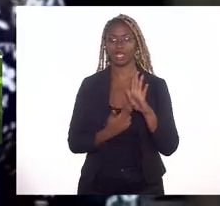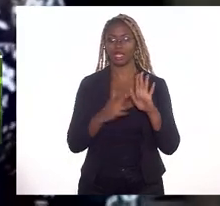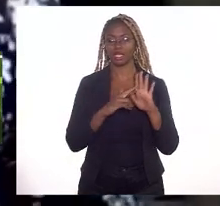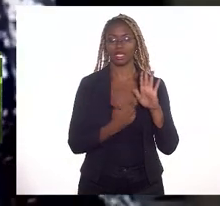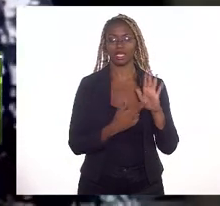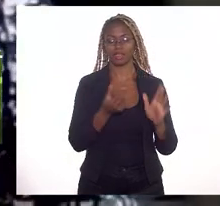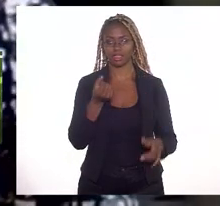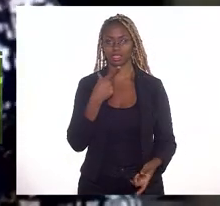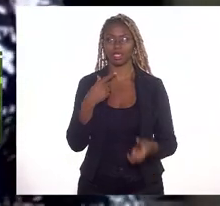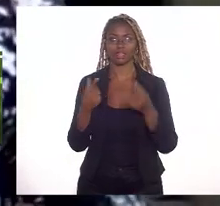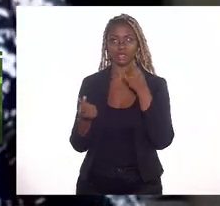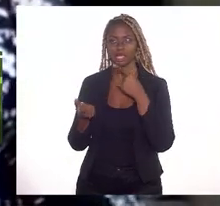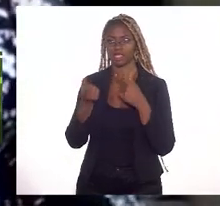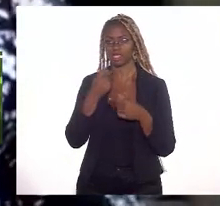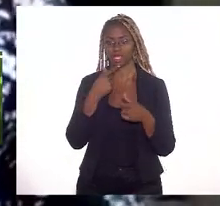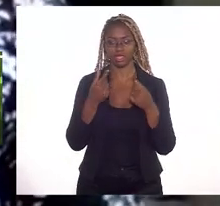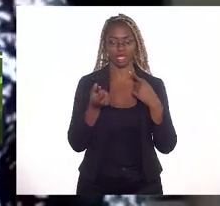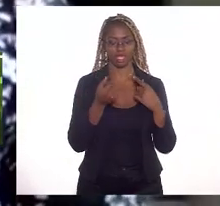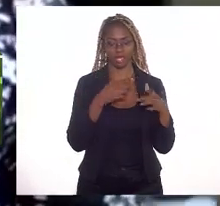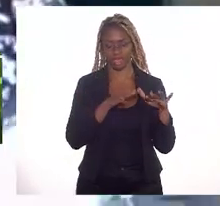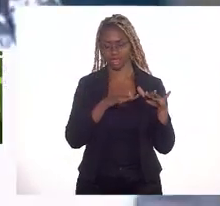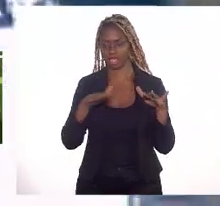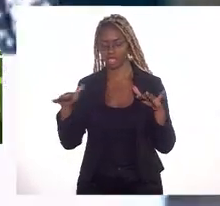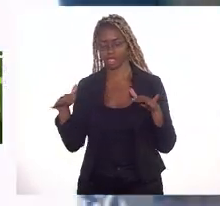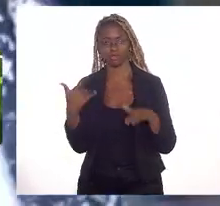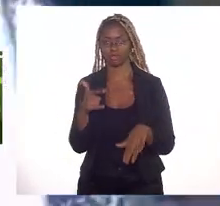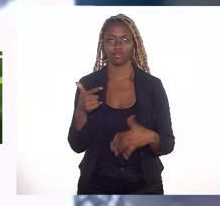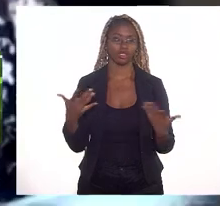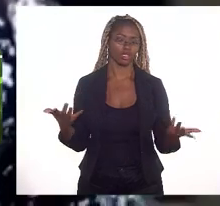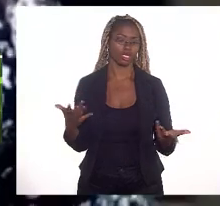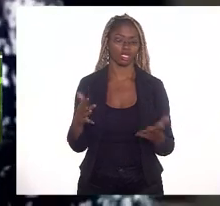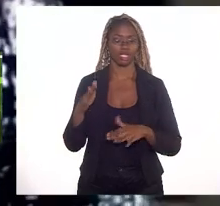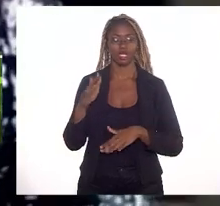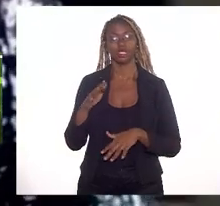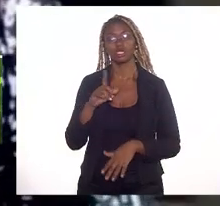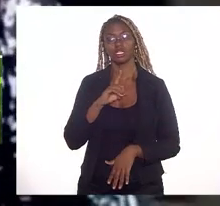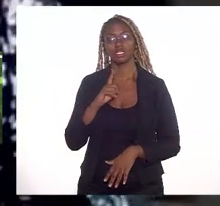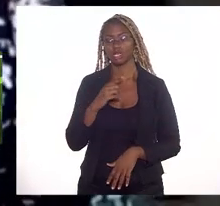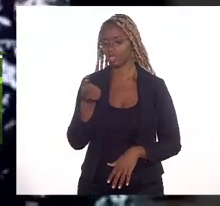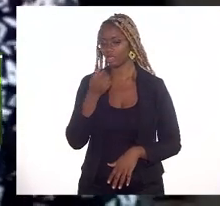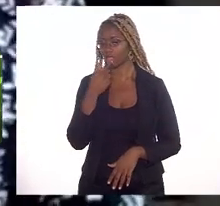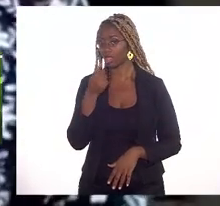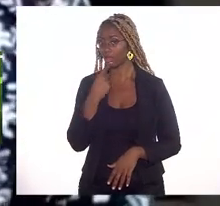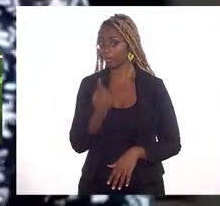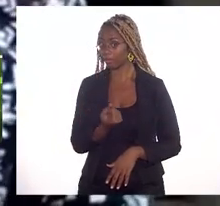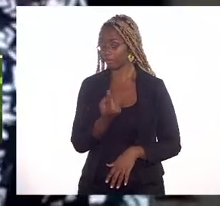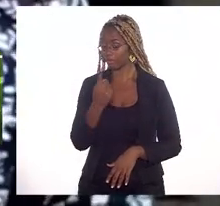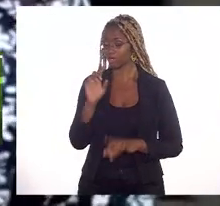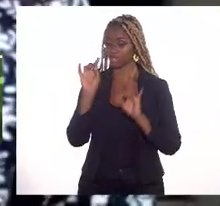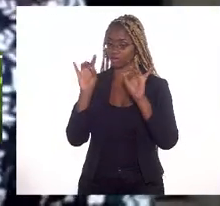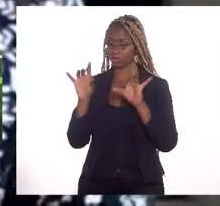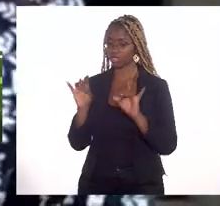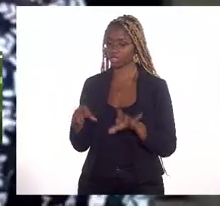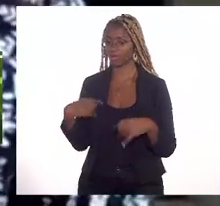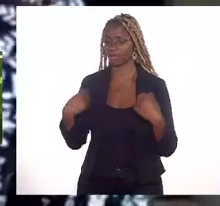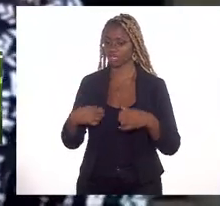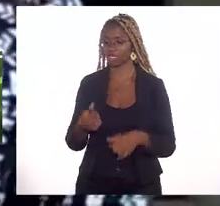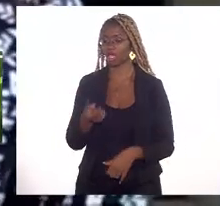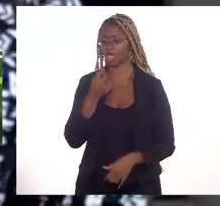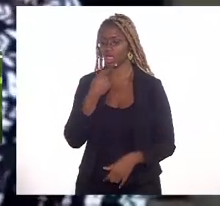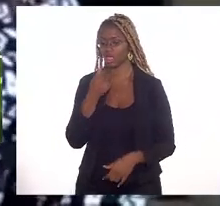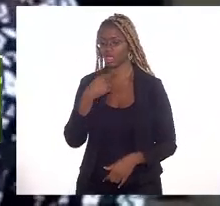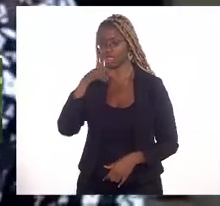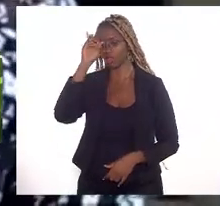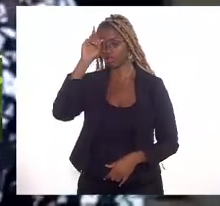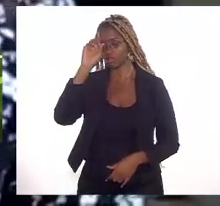dos medicamentos. E tem um medicamento nosso em específico que a pessoa tem que tomar diariamente, senão